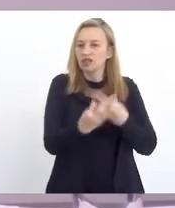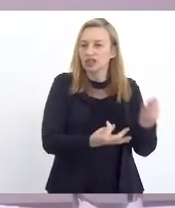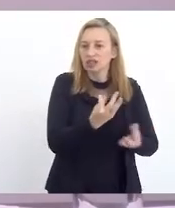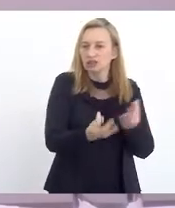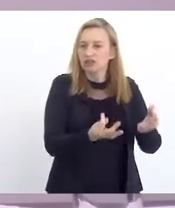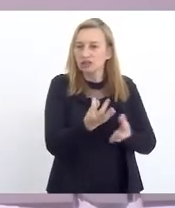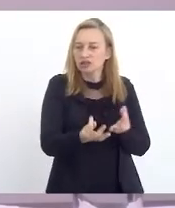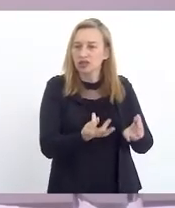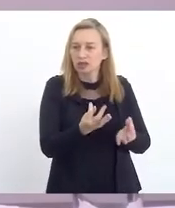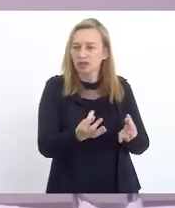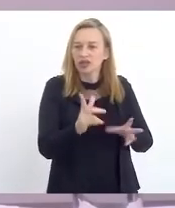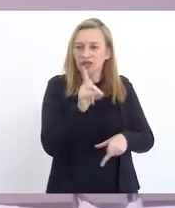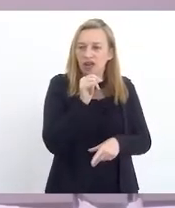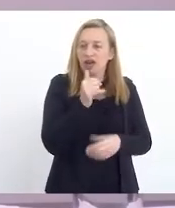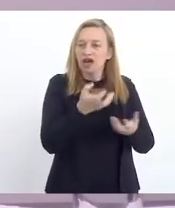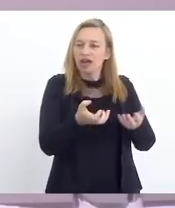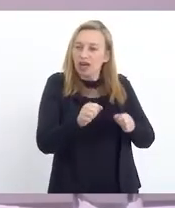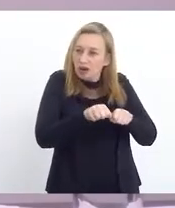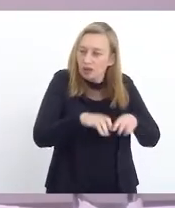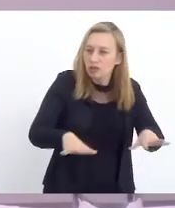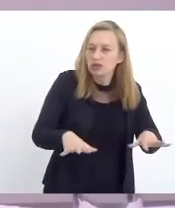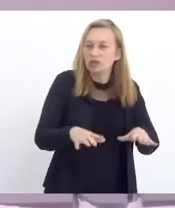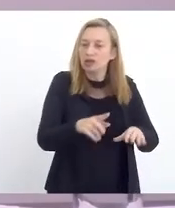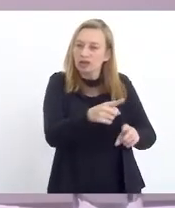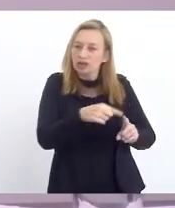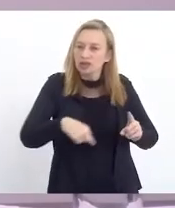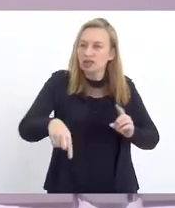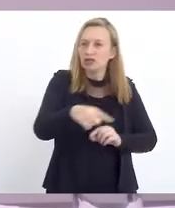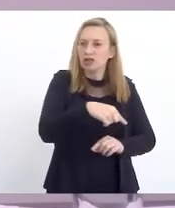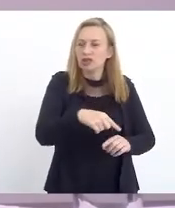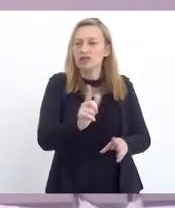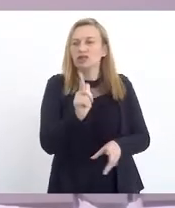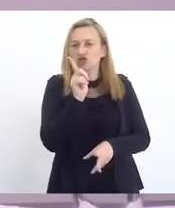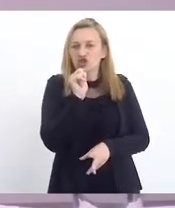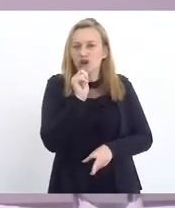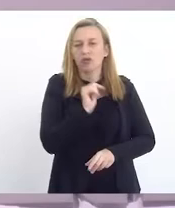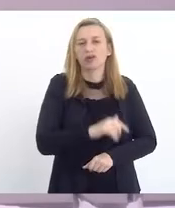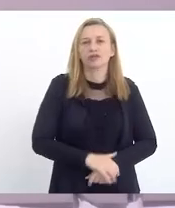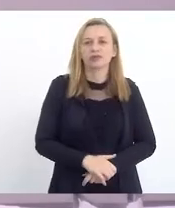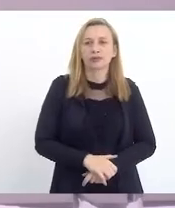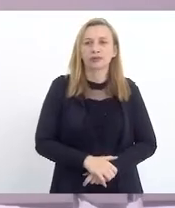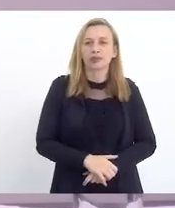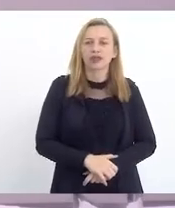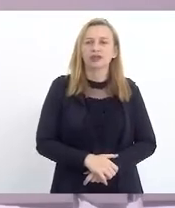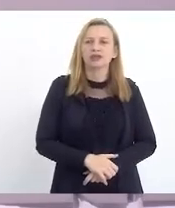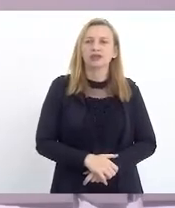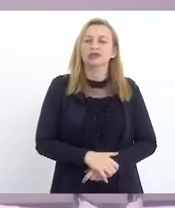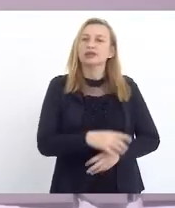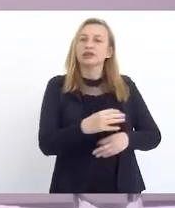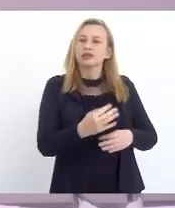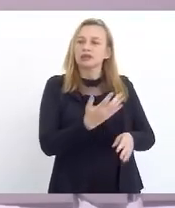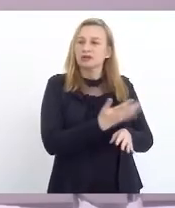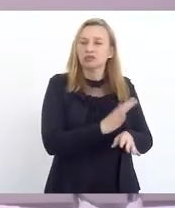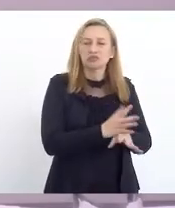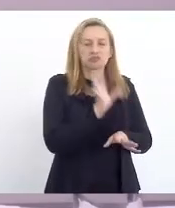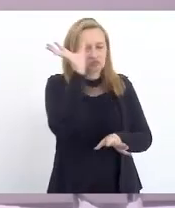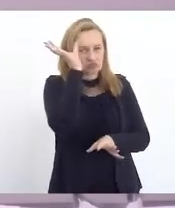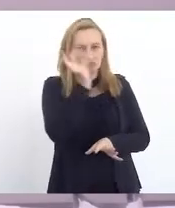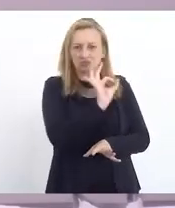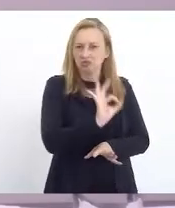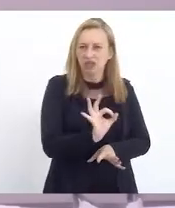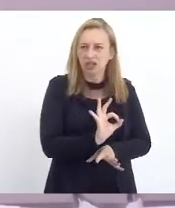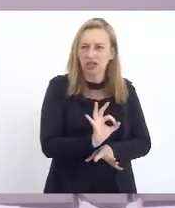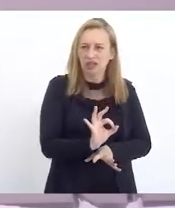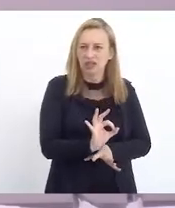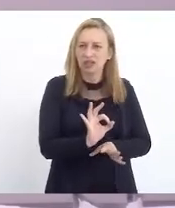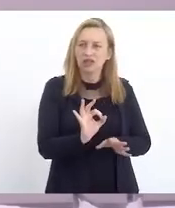essa prática para aumentar a circulação hídrica e inibir a proliferação de algas. Uma prática paliativa que não resolve o problema, que vai